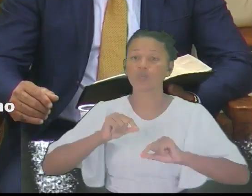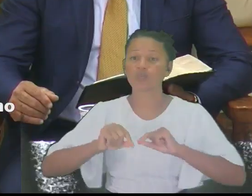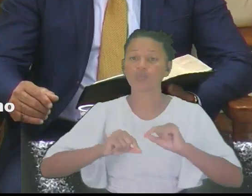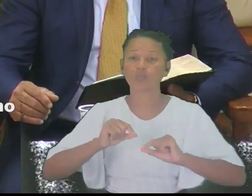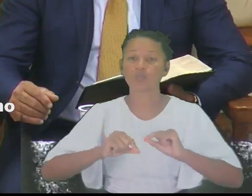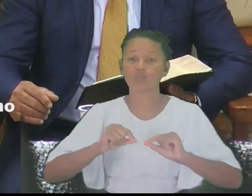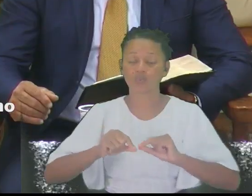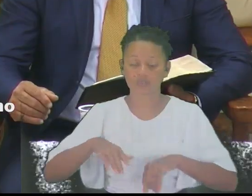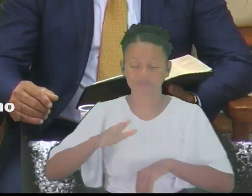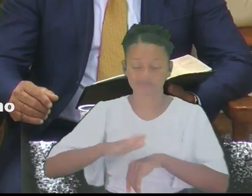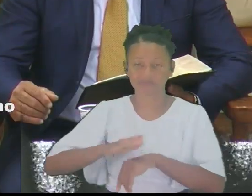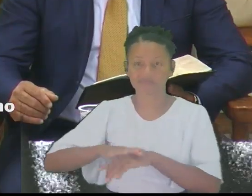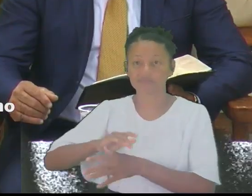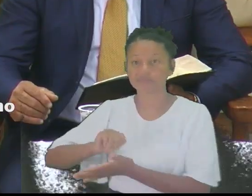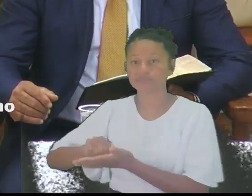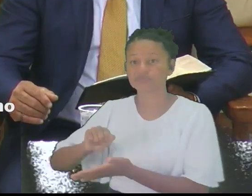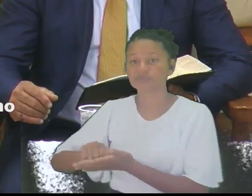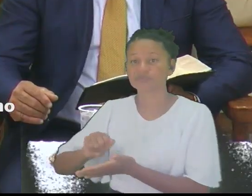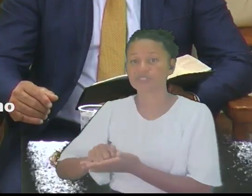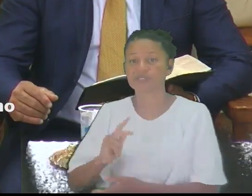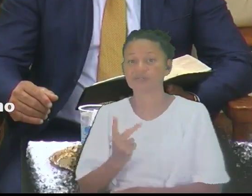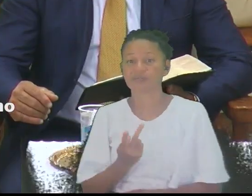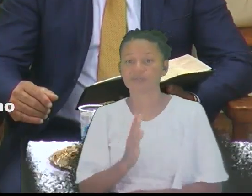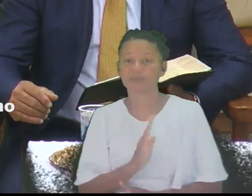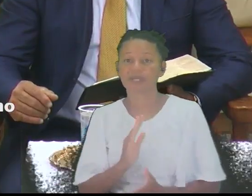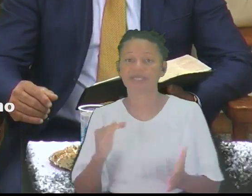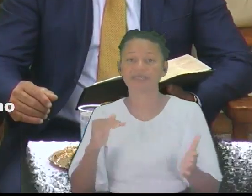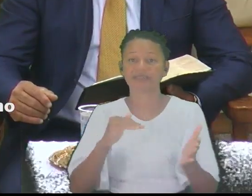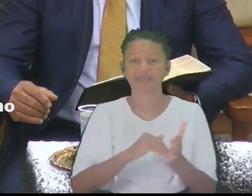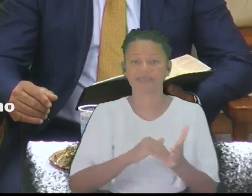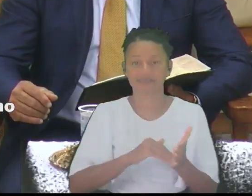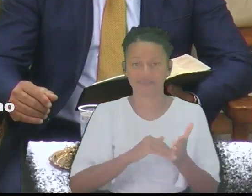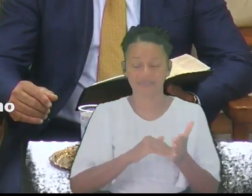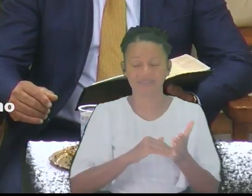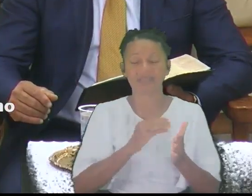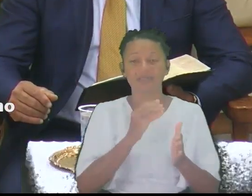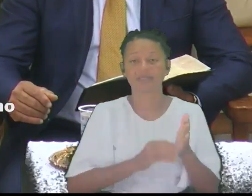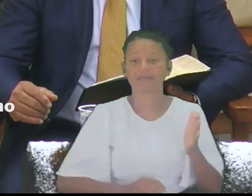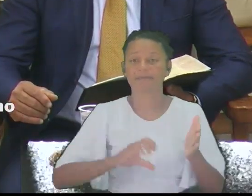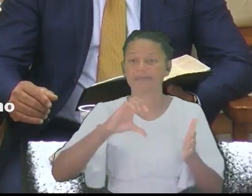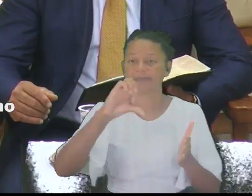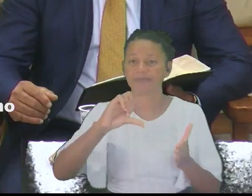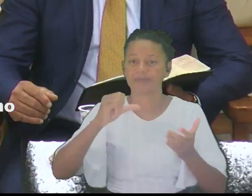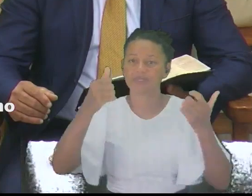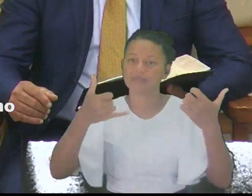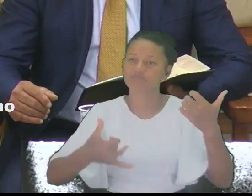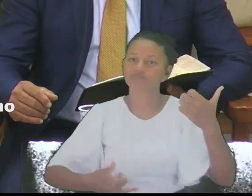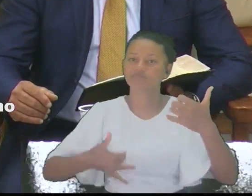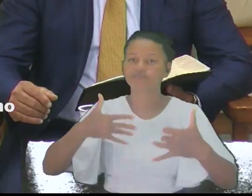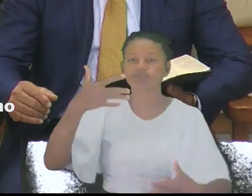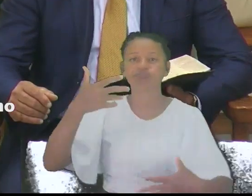o autor da carta aos Hebreus, até o capítulo 9, ele fala